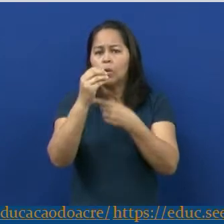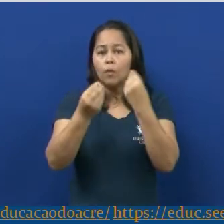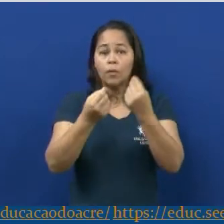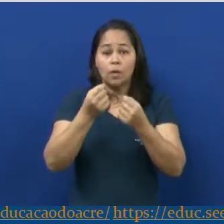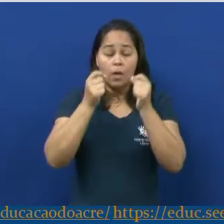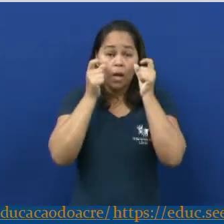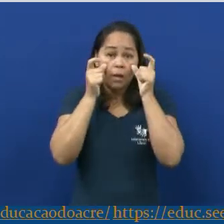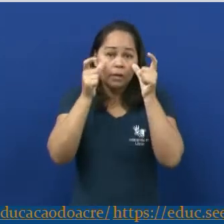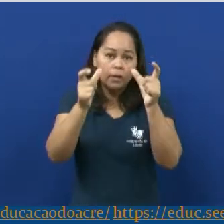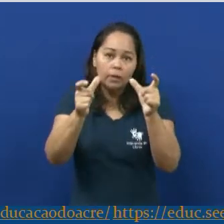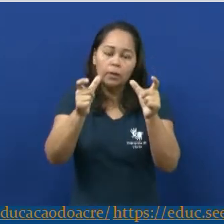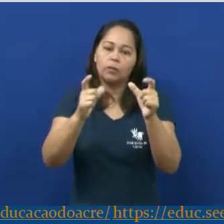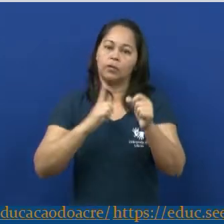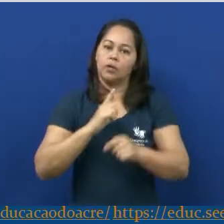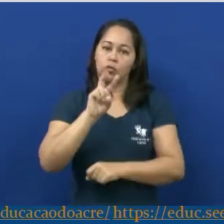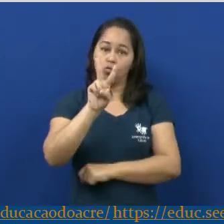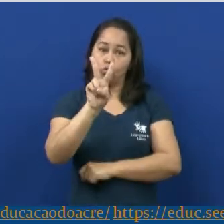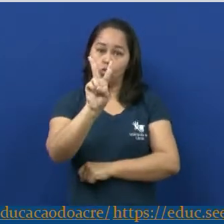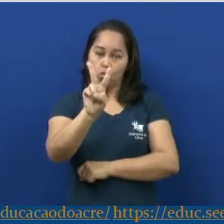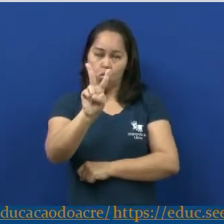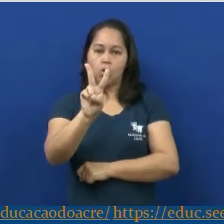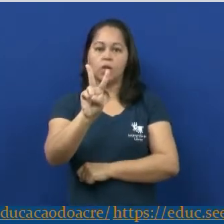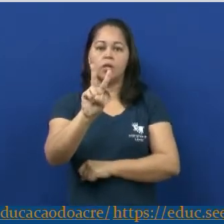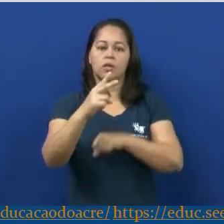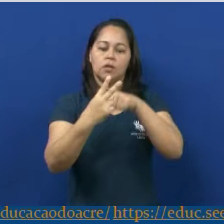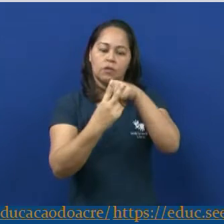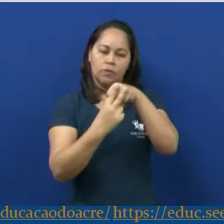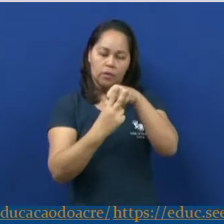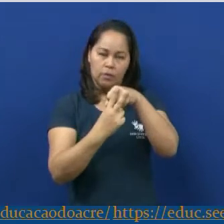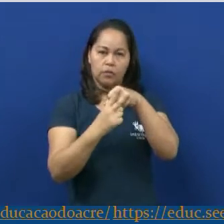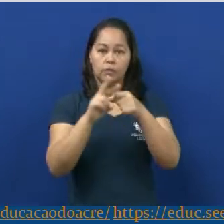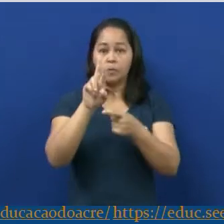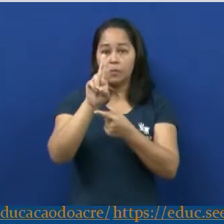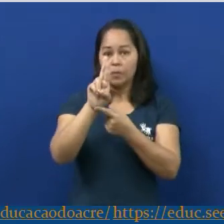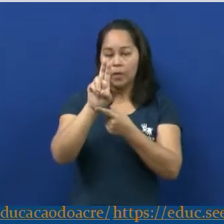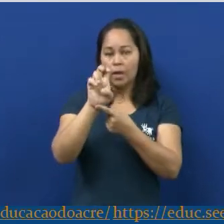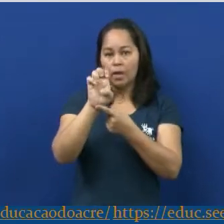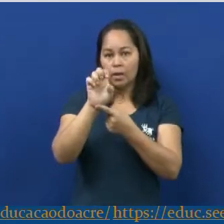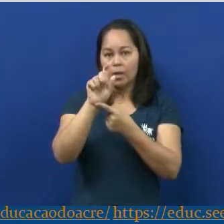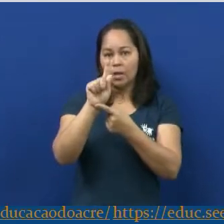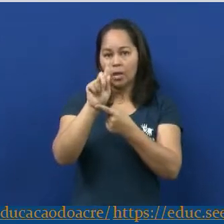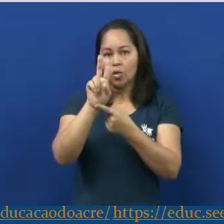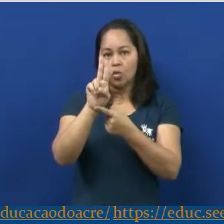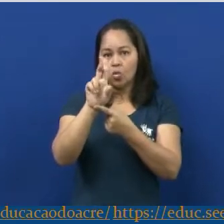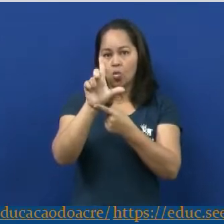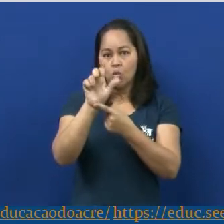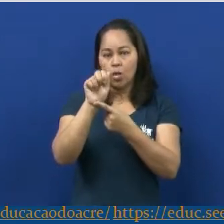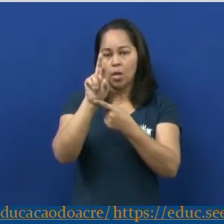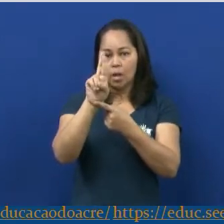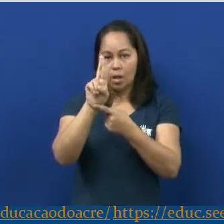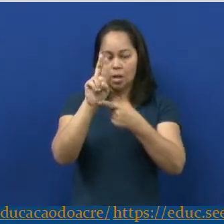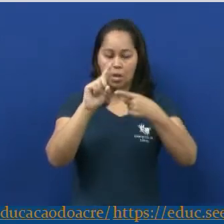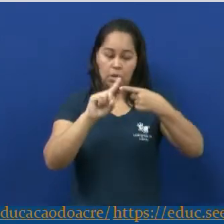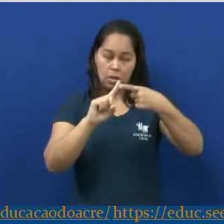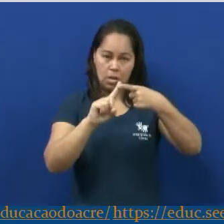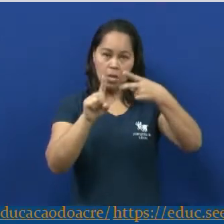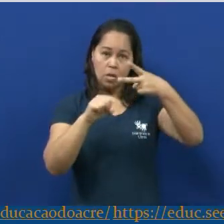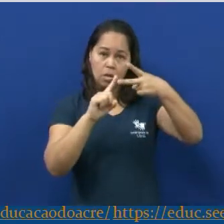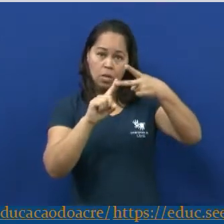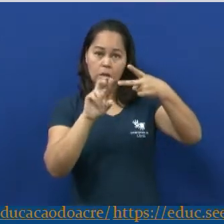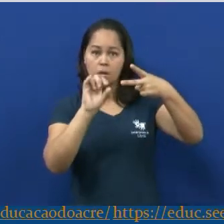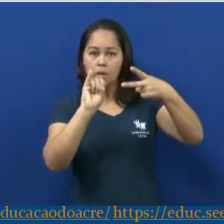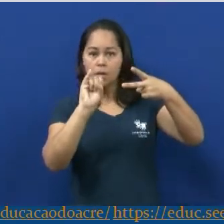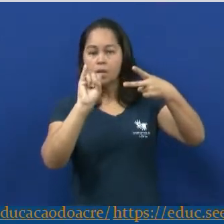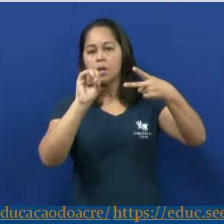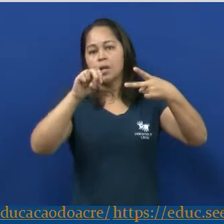que existem dois tipos de verbo os verbos regulares e os verbos irregulares hoje eu vou tratar